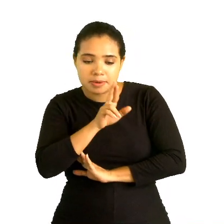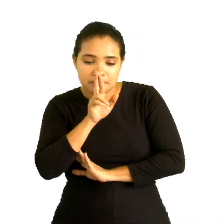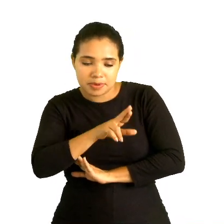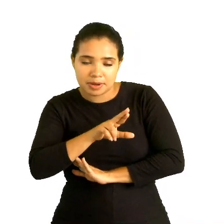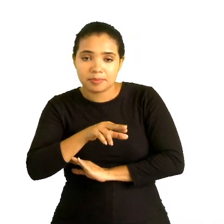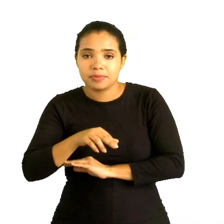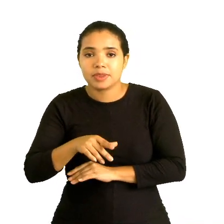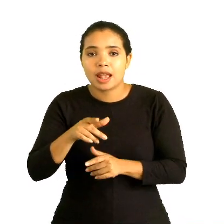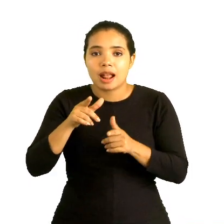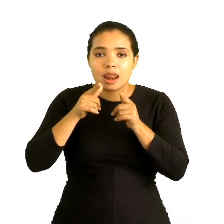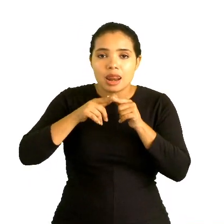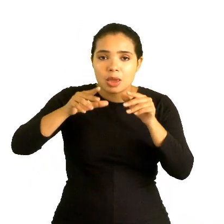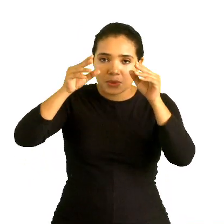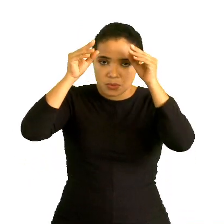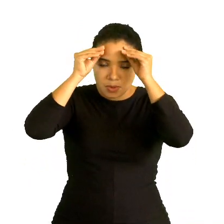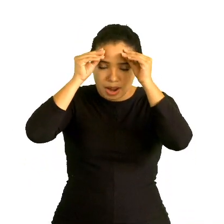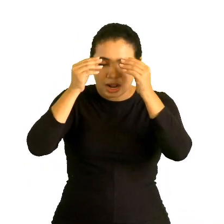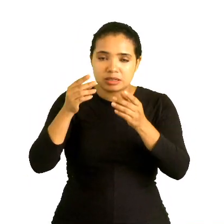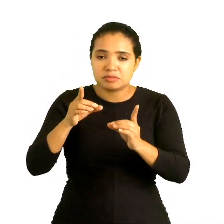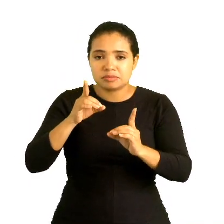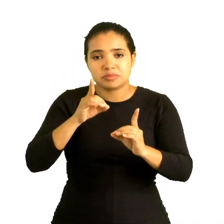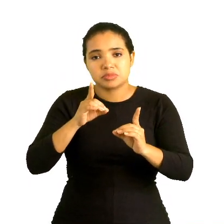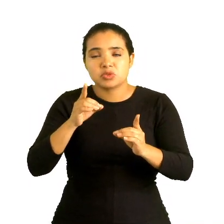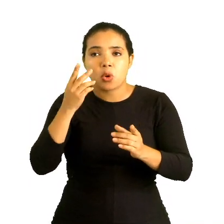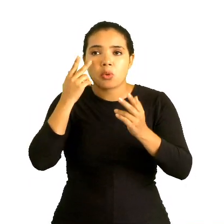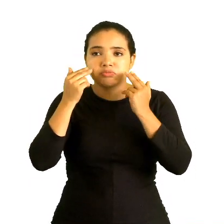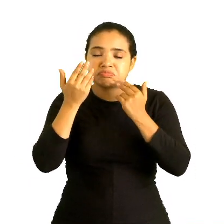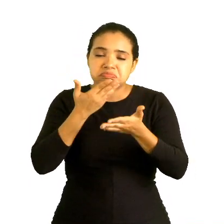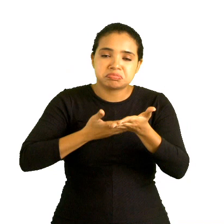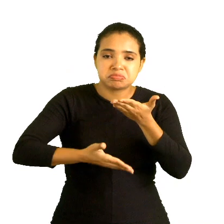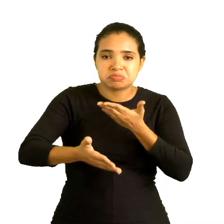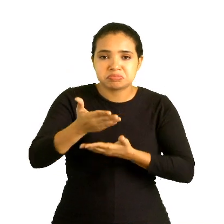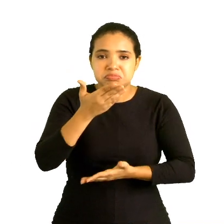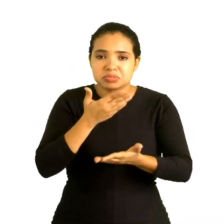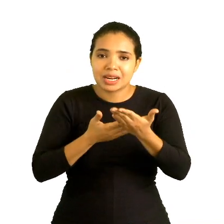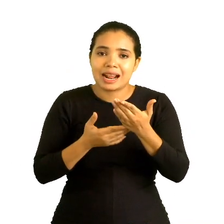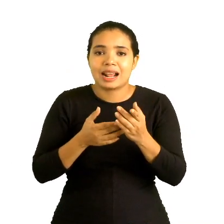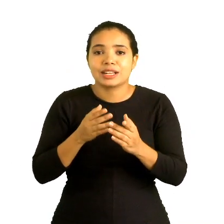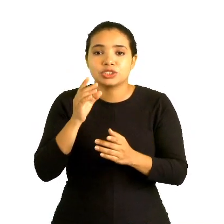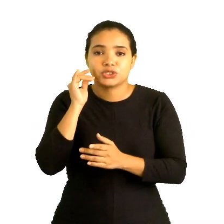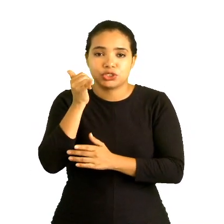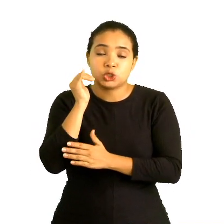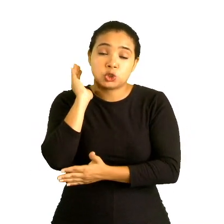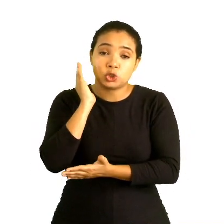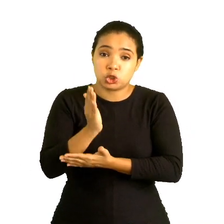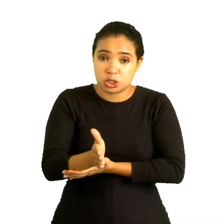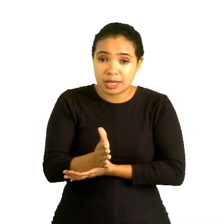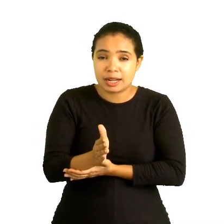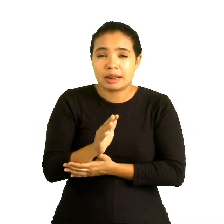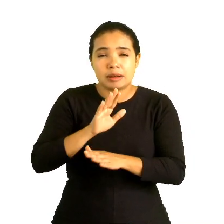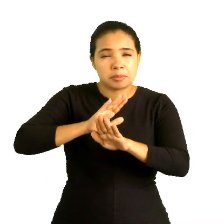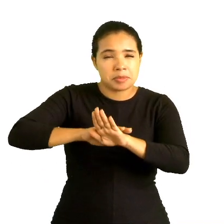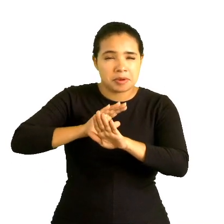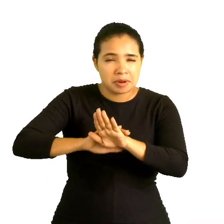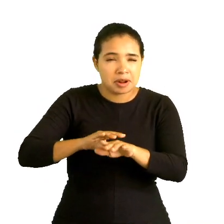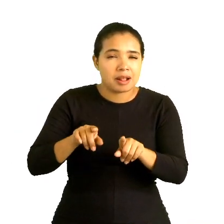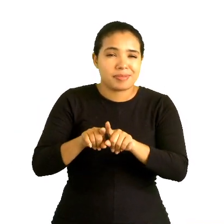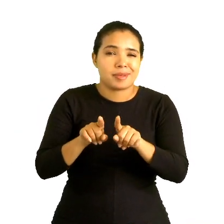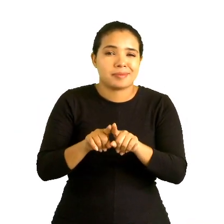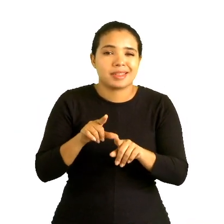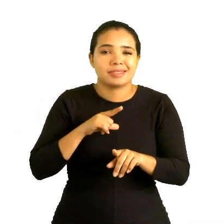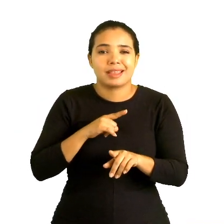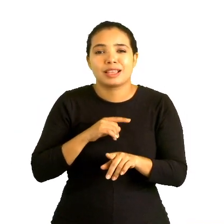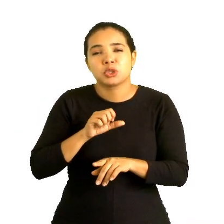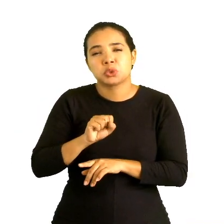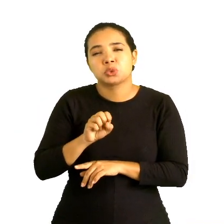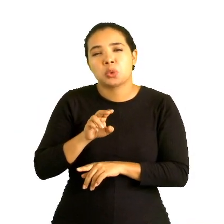linguagem dialógica e oral e tem a marca do discurso direto e da subjetividade. Também